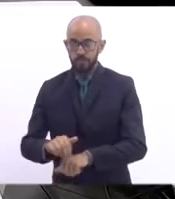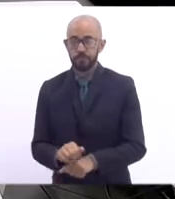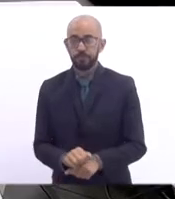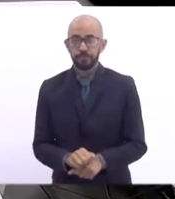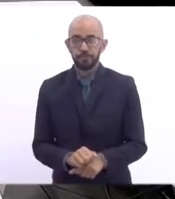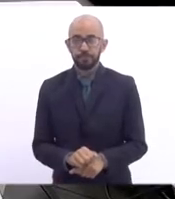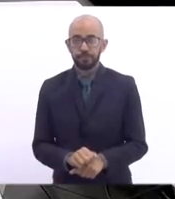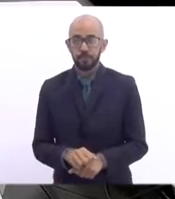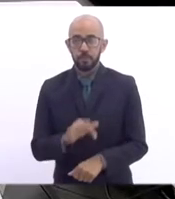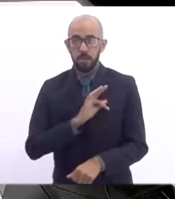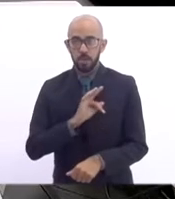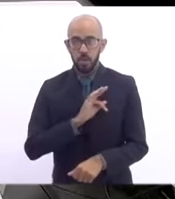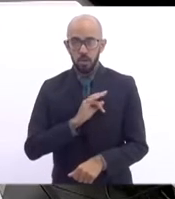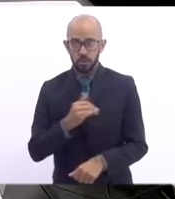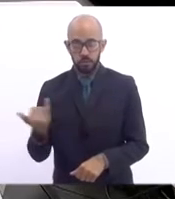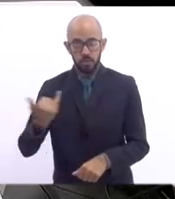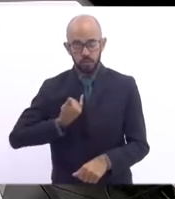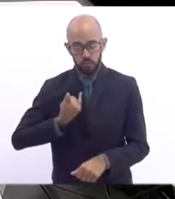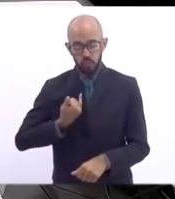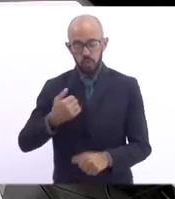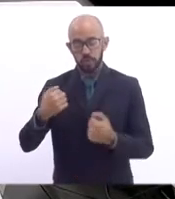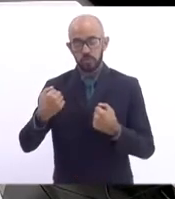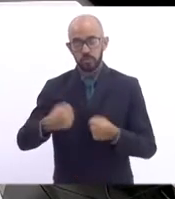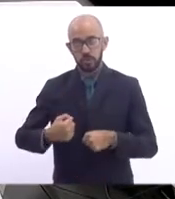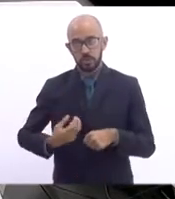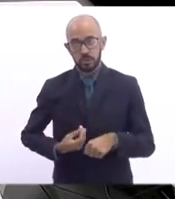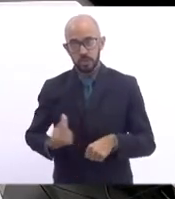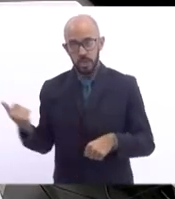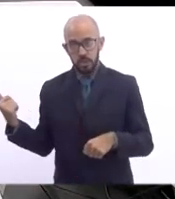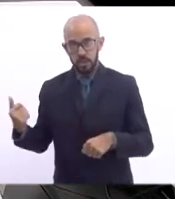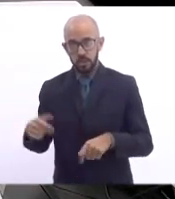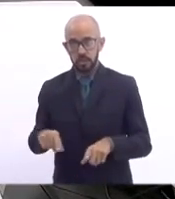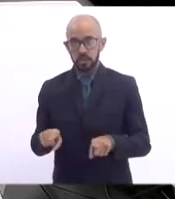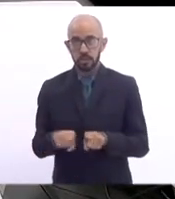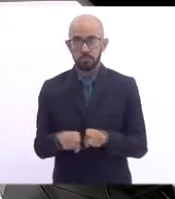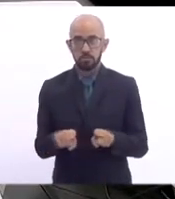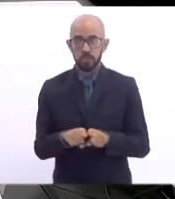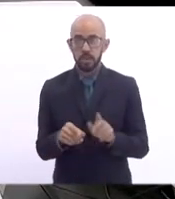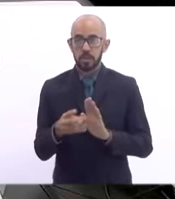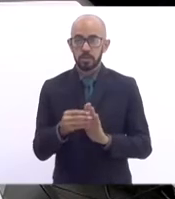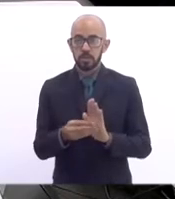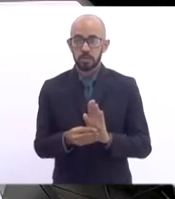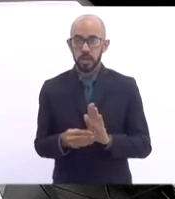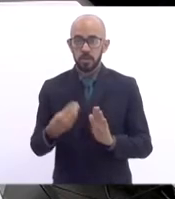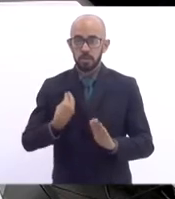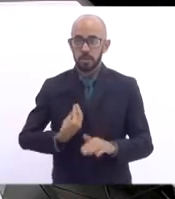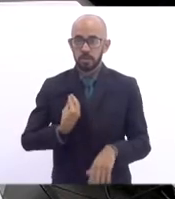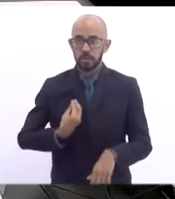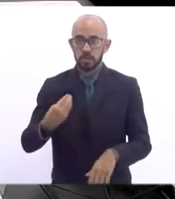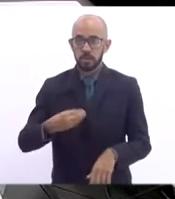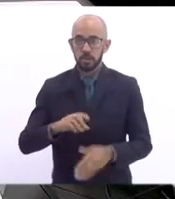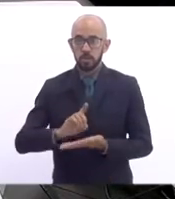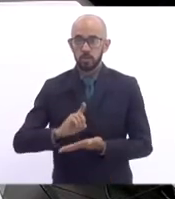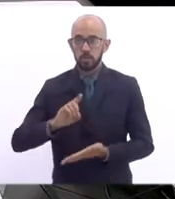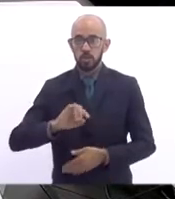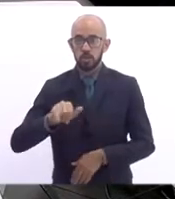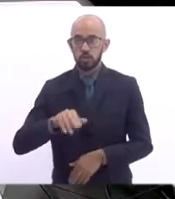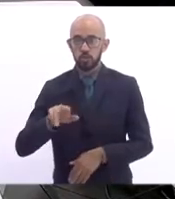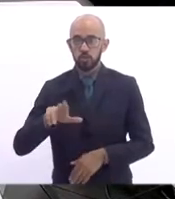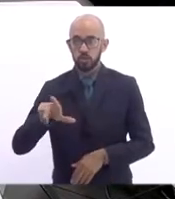Então ela já tinha avisado para você retirar e querer ao mesmo tempo registrou a presença da Dra Júlia Figueiredo